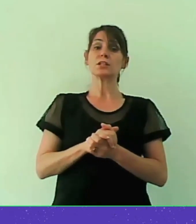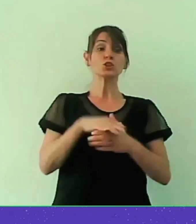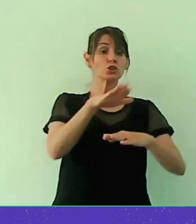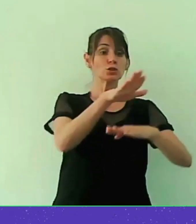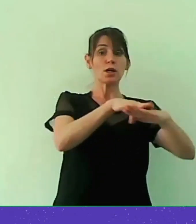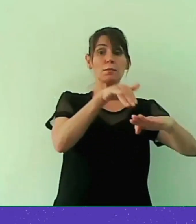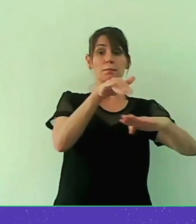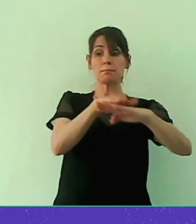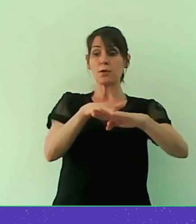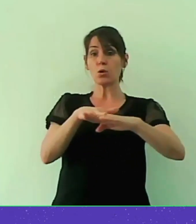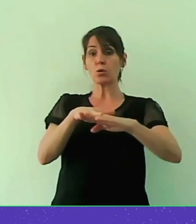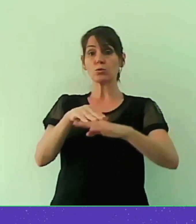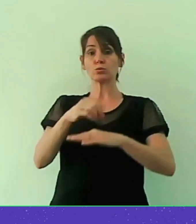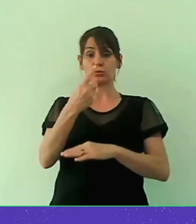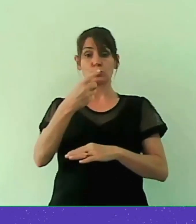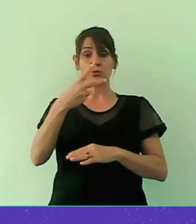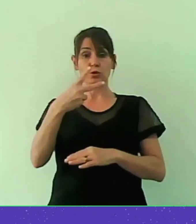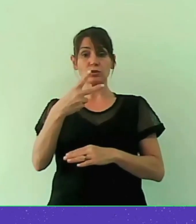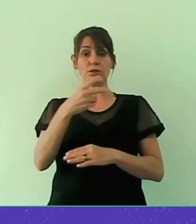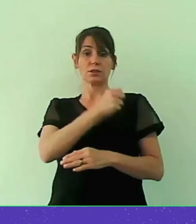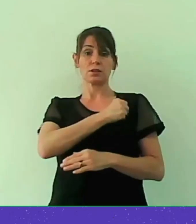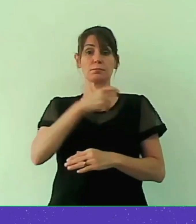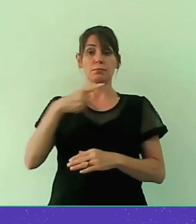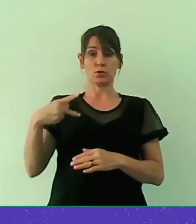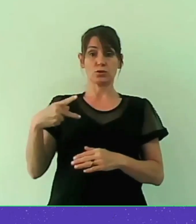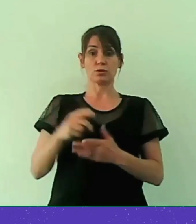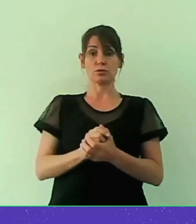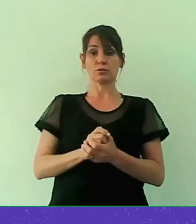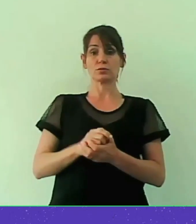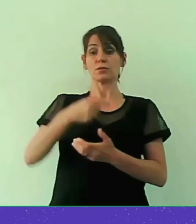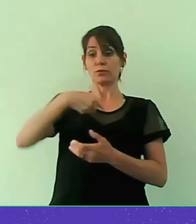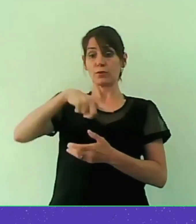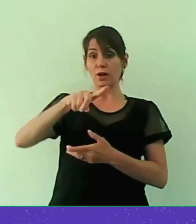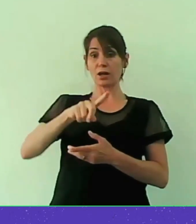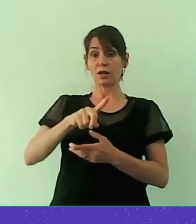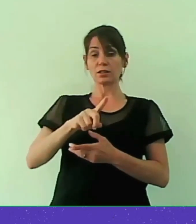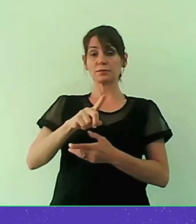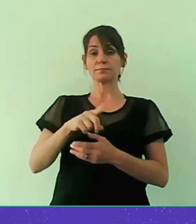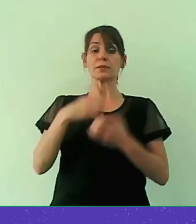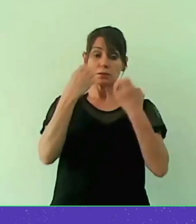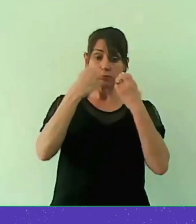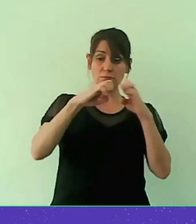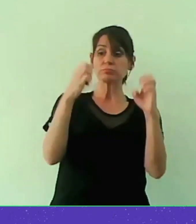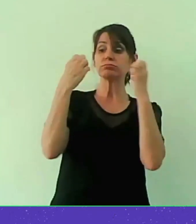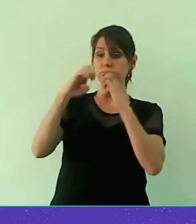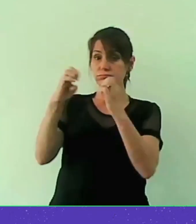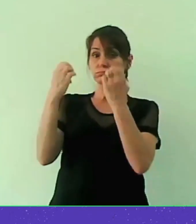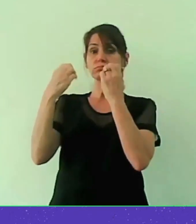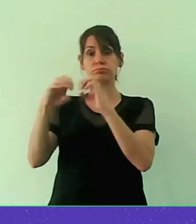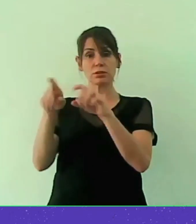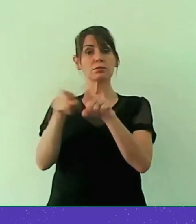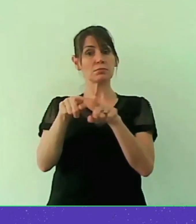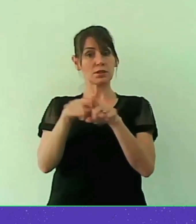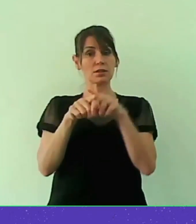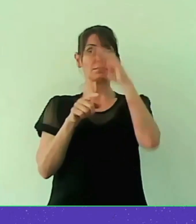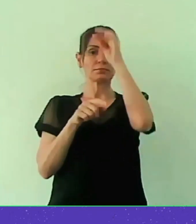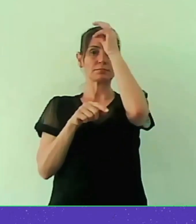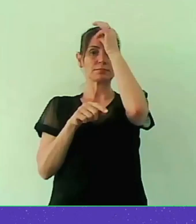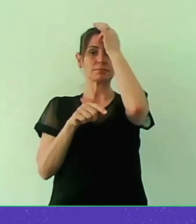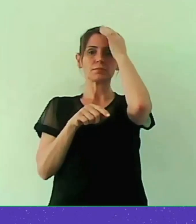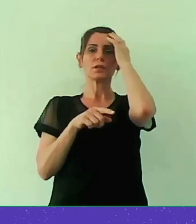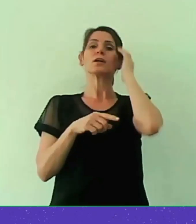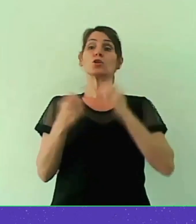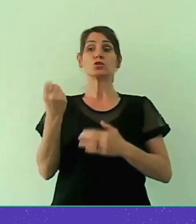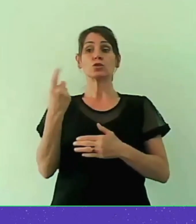os 12 e enviou os 12 como apóstolos para pregar o Evangelho do Reino, porque ele sozinho não ia dar